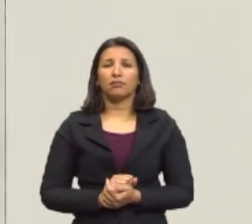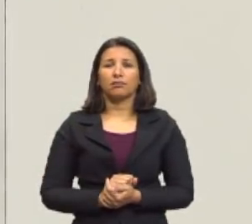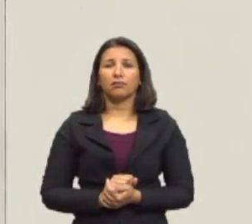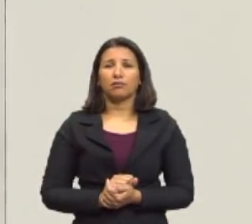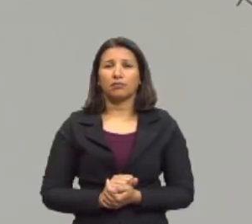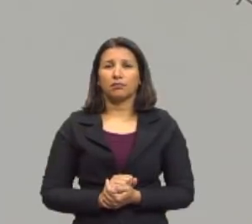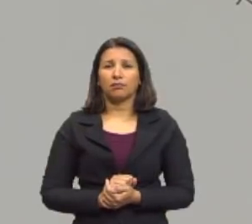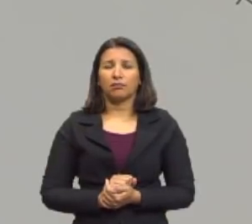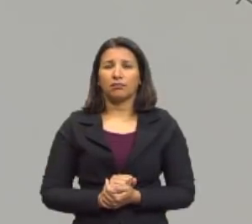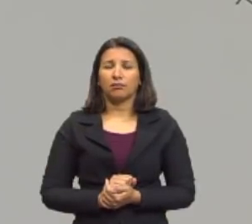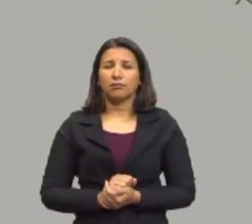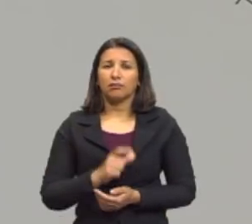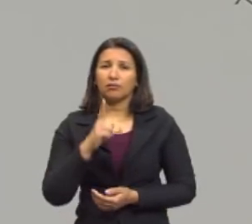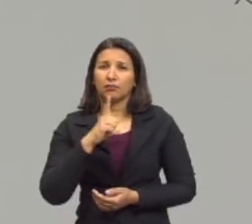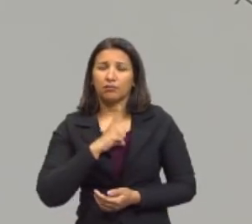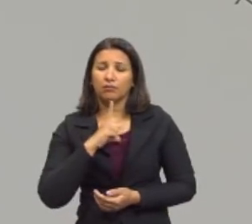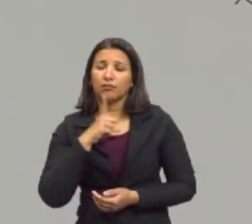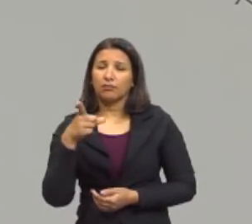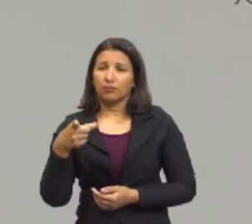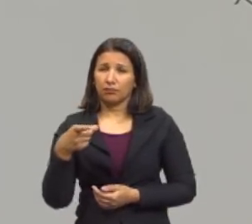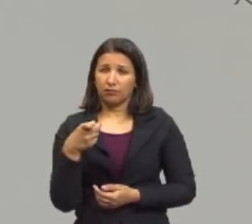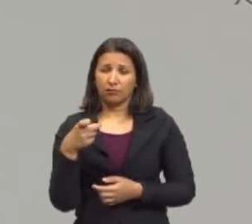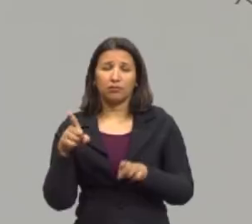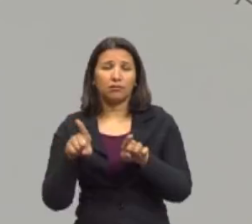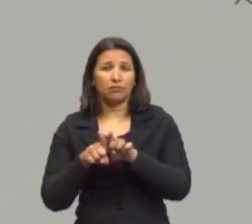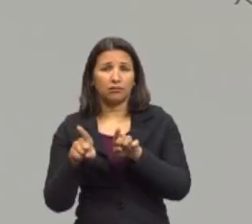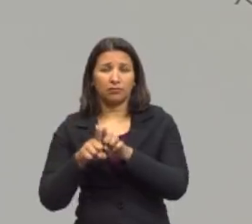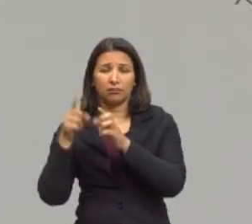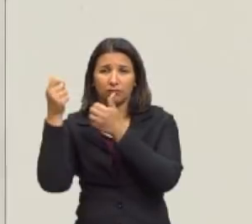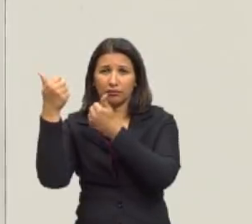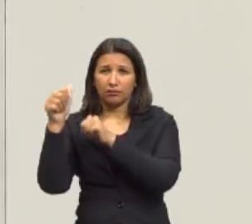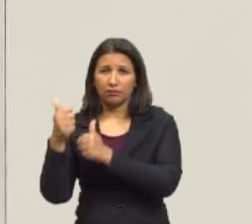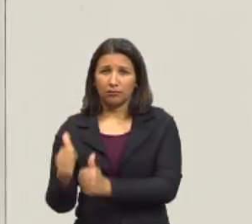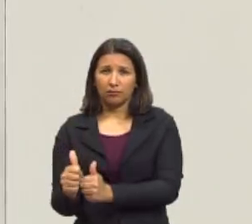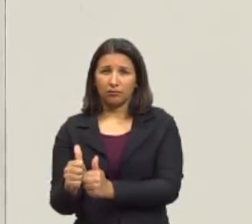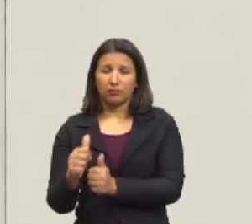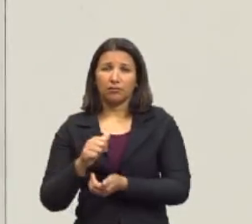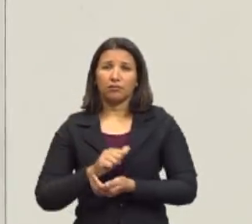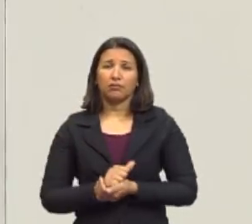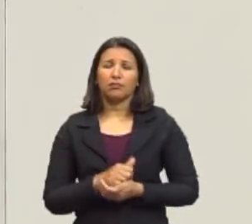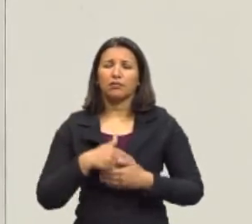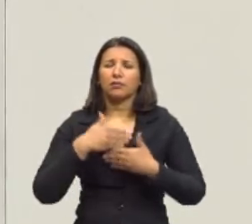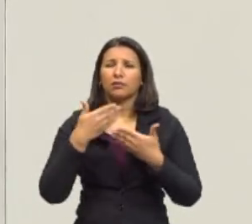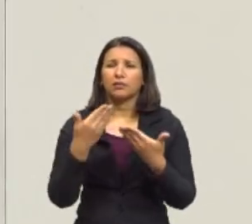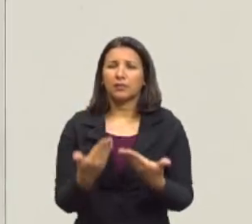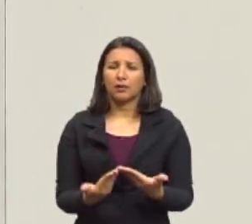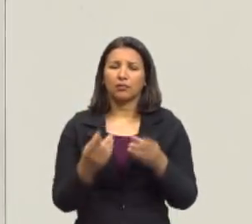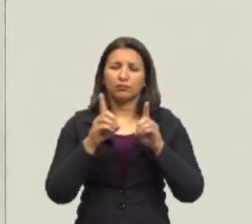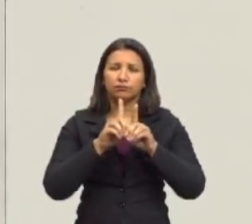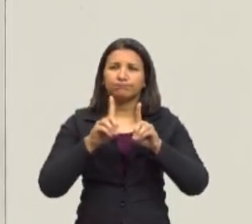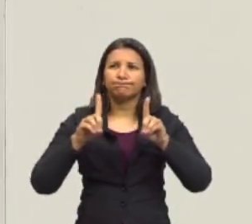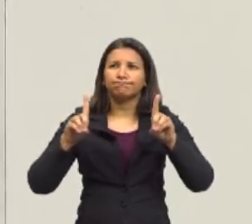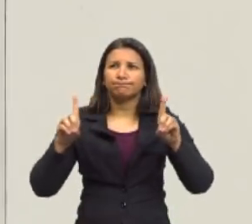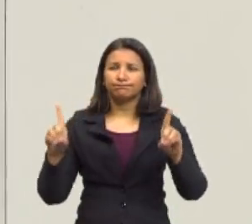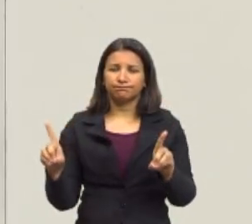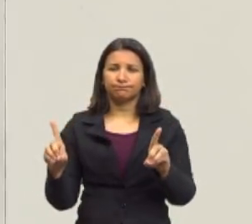né, que vai ter X também da imagem. Então, essa distância aqui